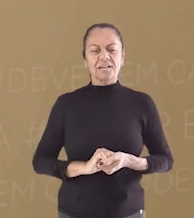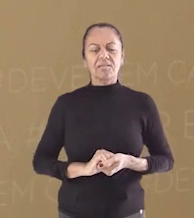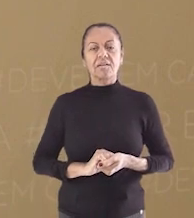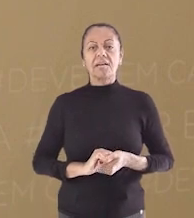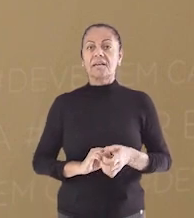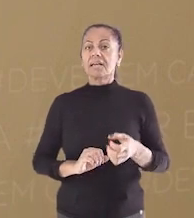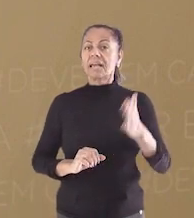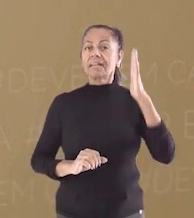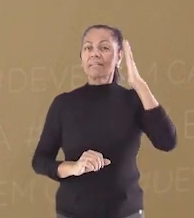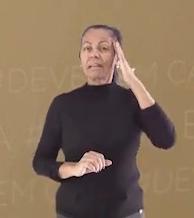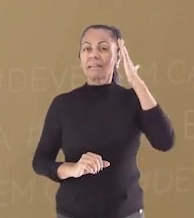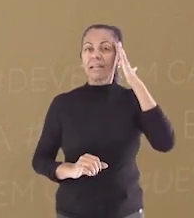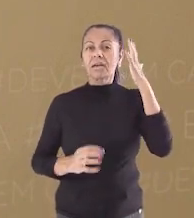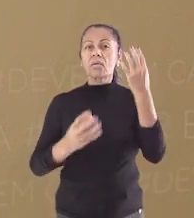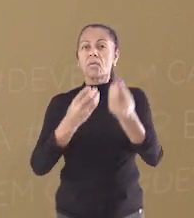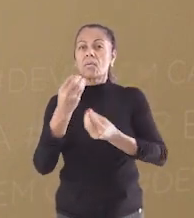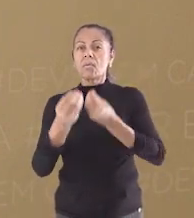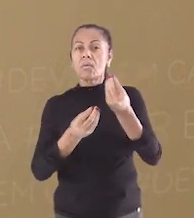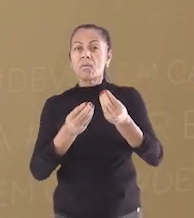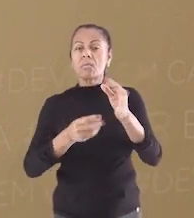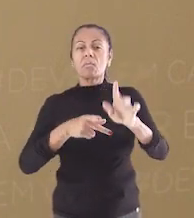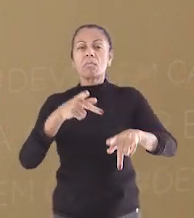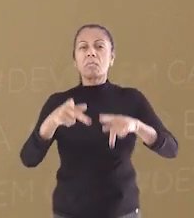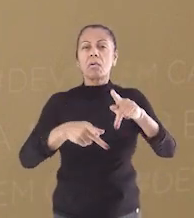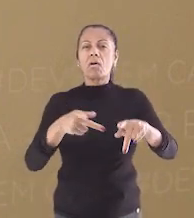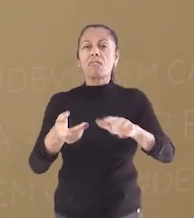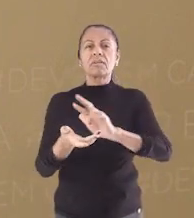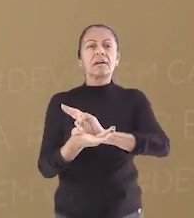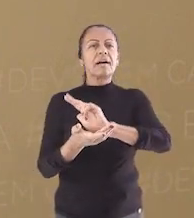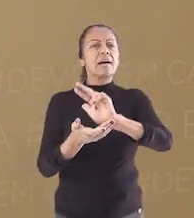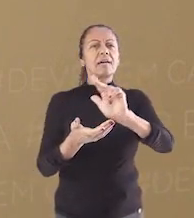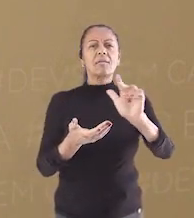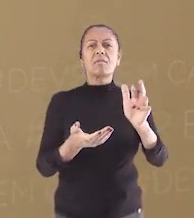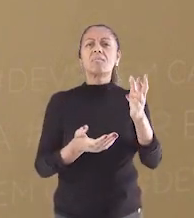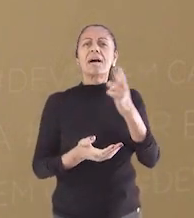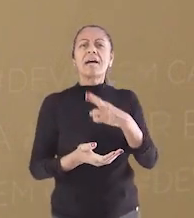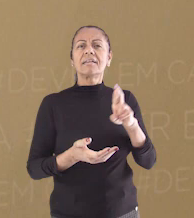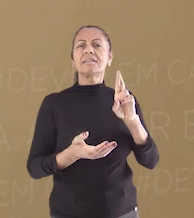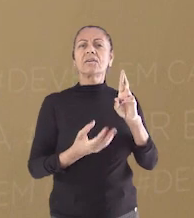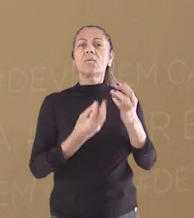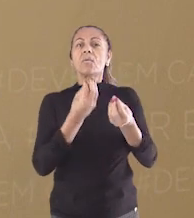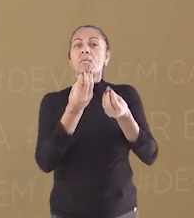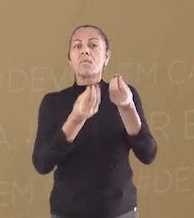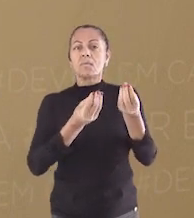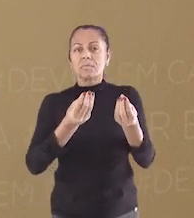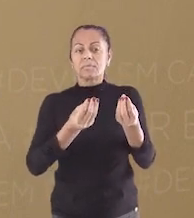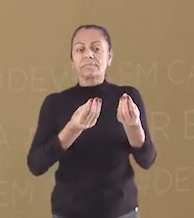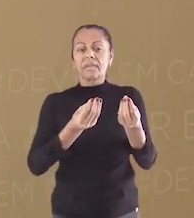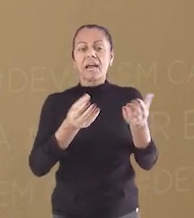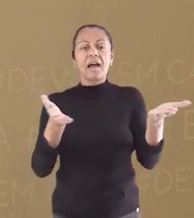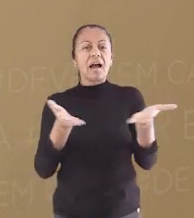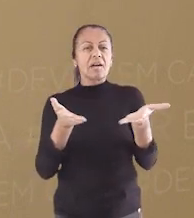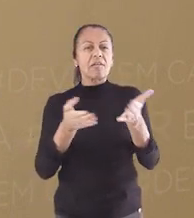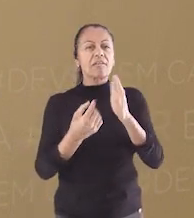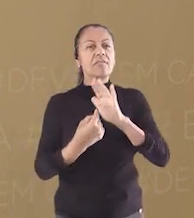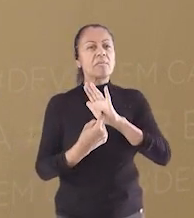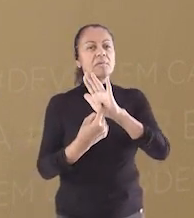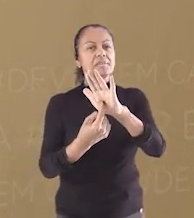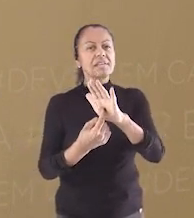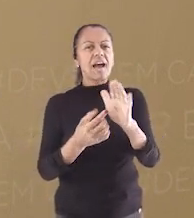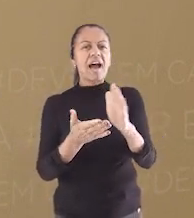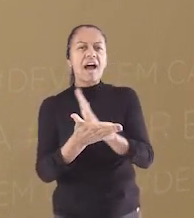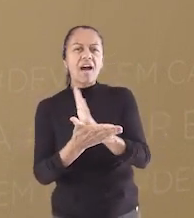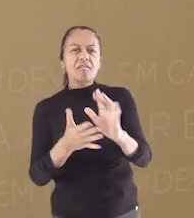textos sagrados nos permite discutir os problemas fundamentais da existência e entender